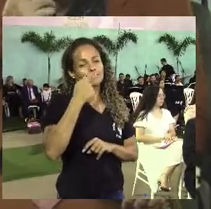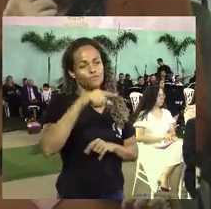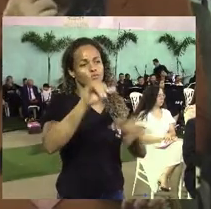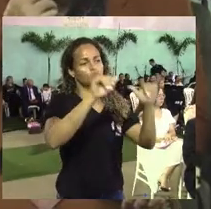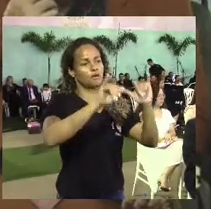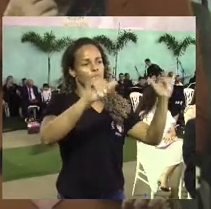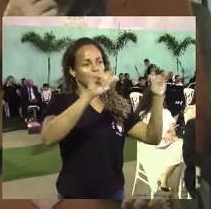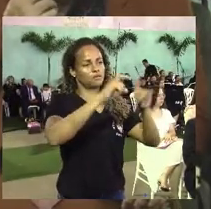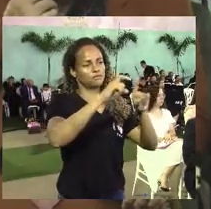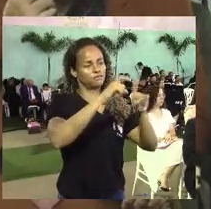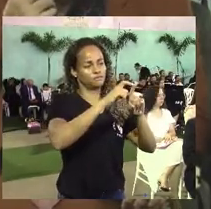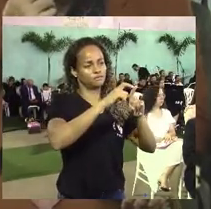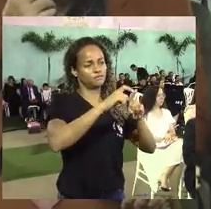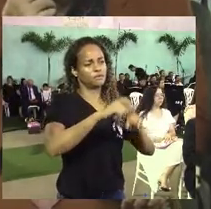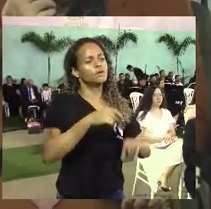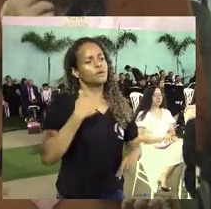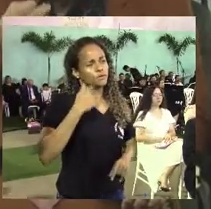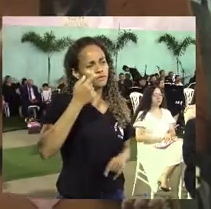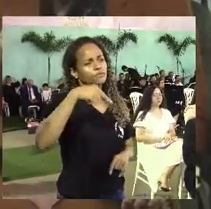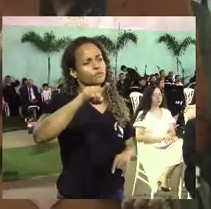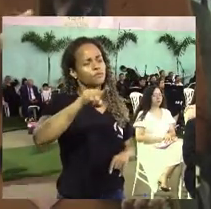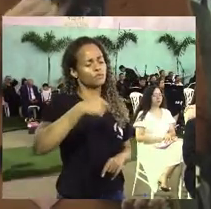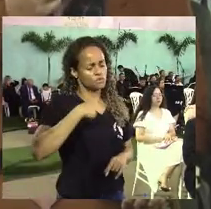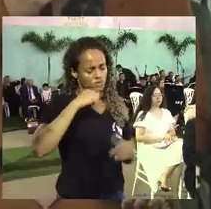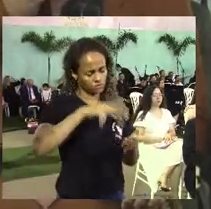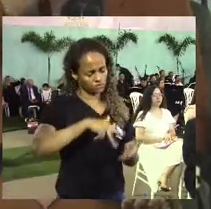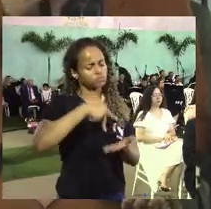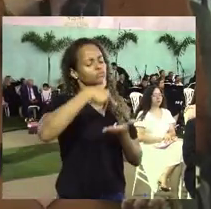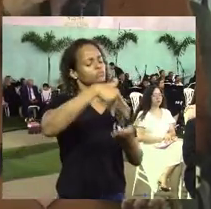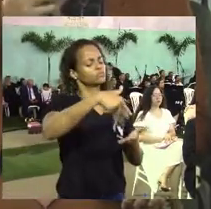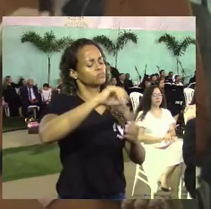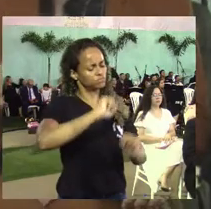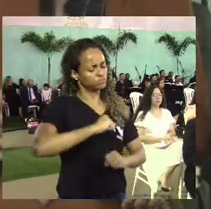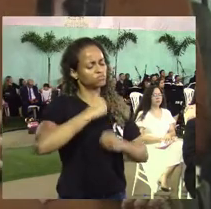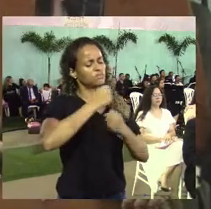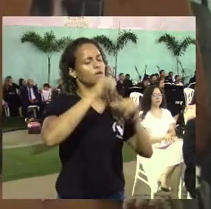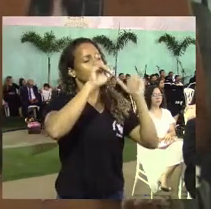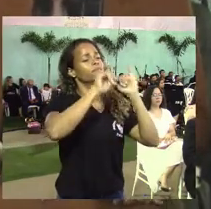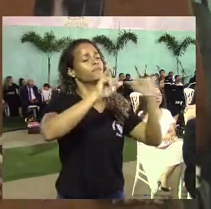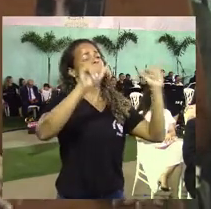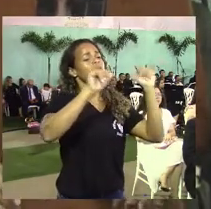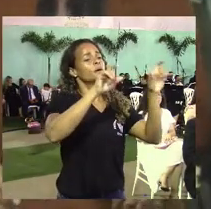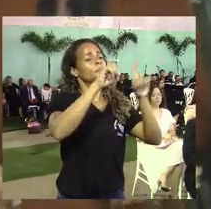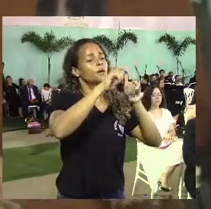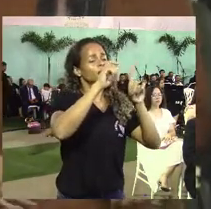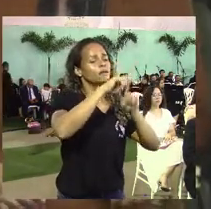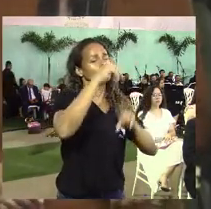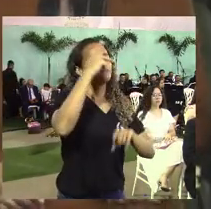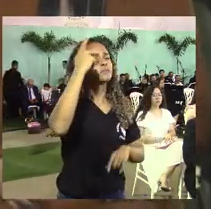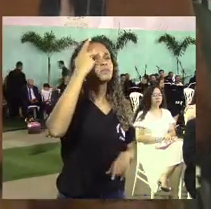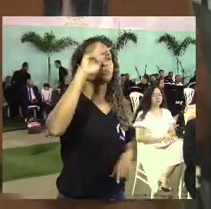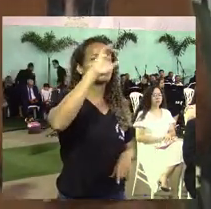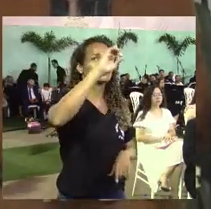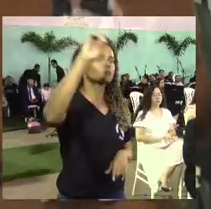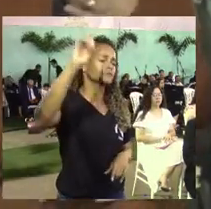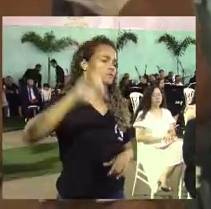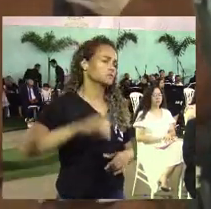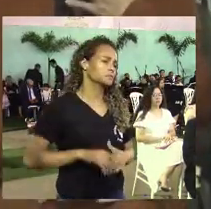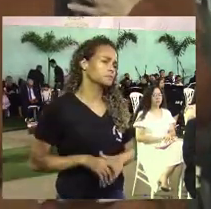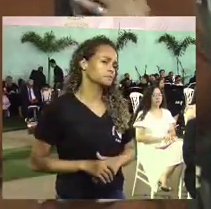IVI eu irei eu me levantarei eu anunciarei a tua palavra